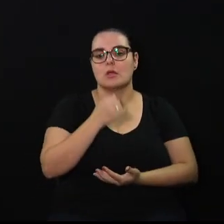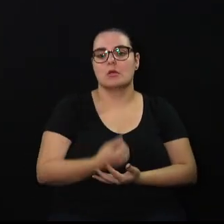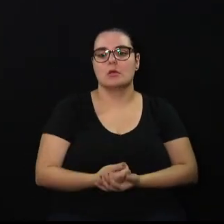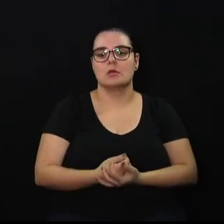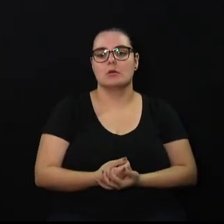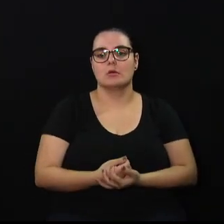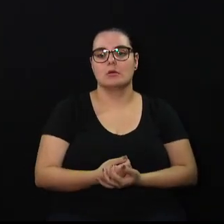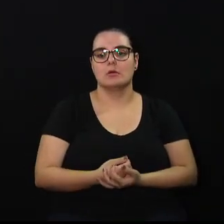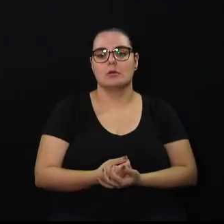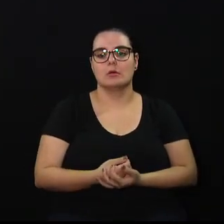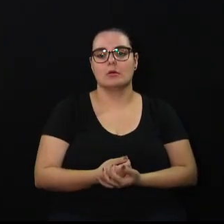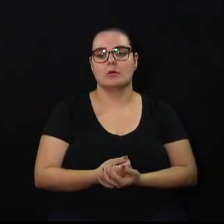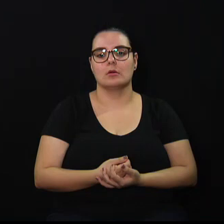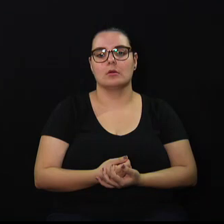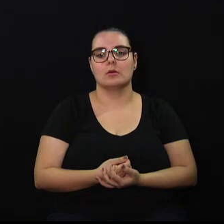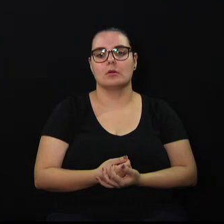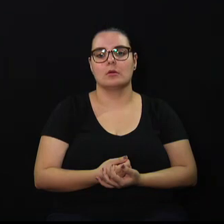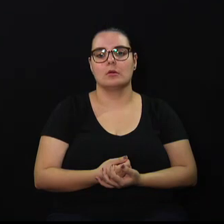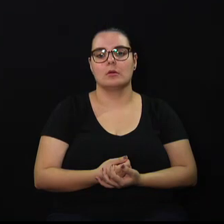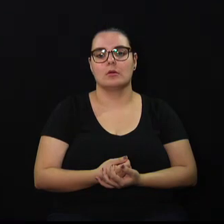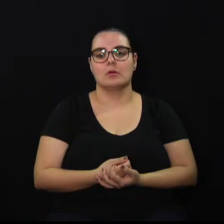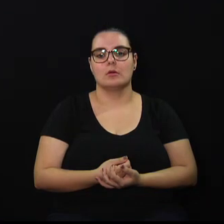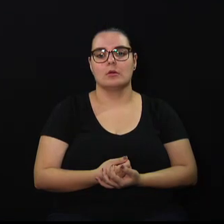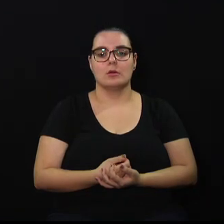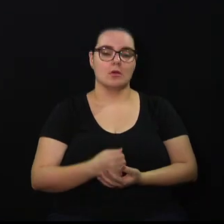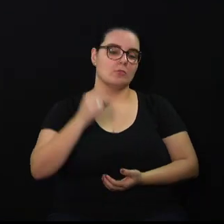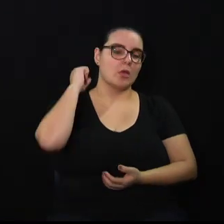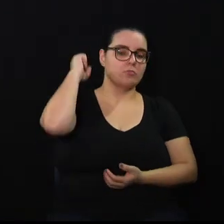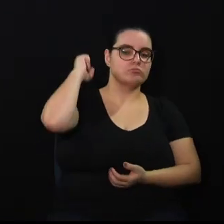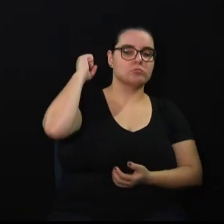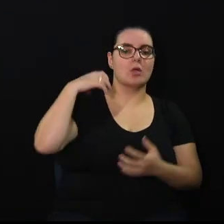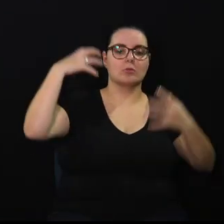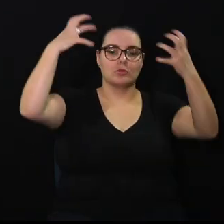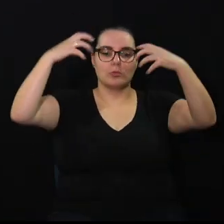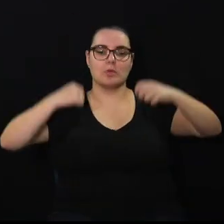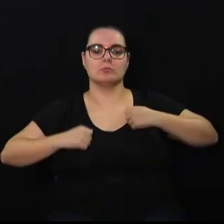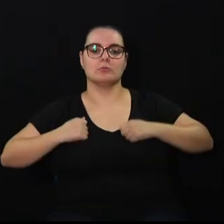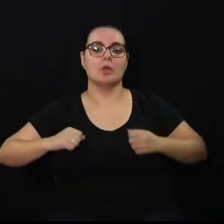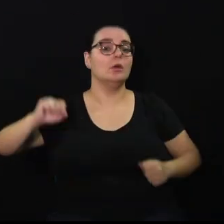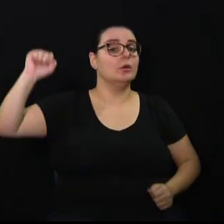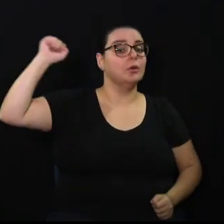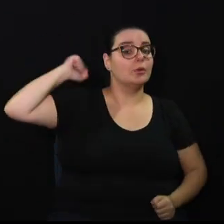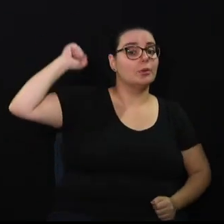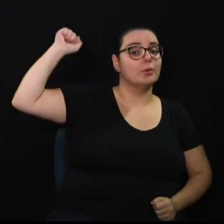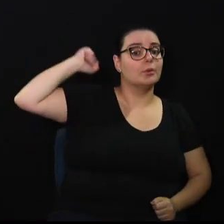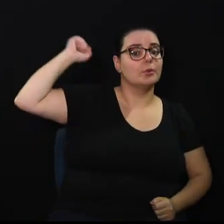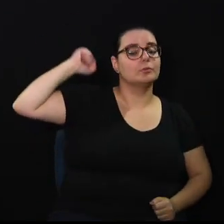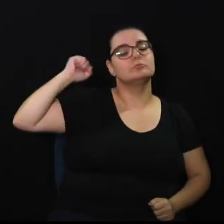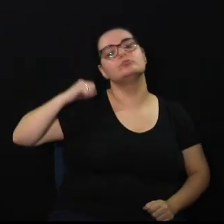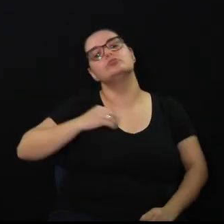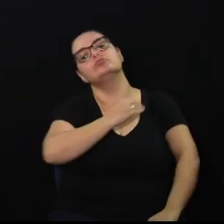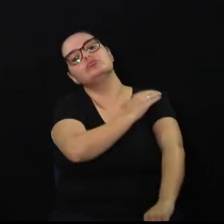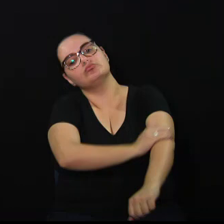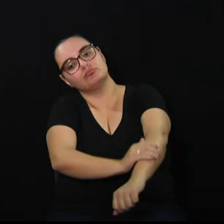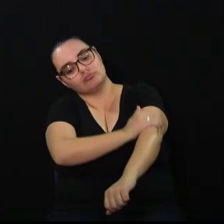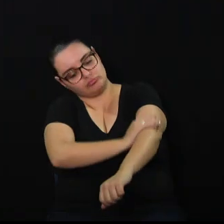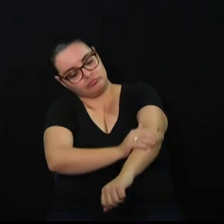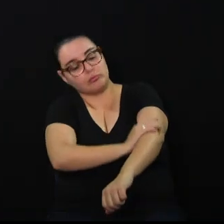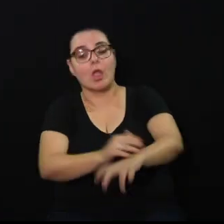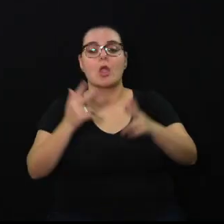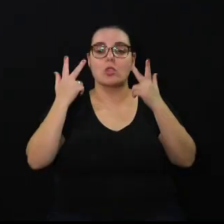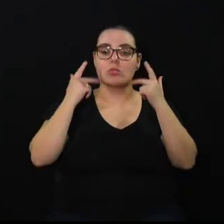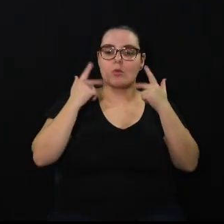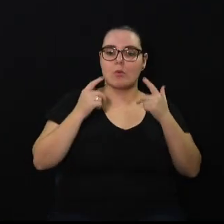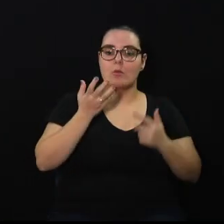escova pra para se esfregar para tomar banho pra gente é normal a gente sente tranqüilo